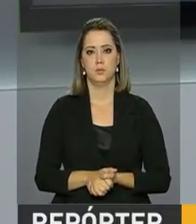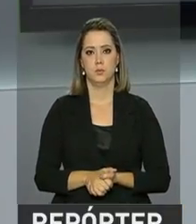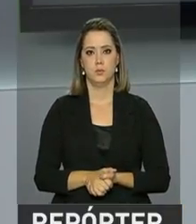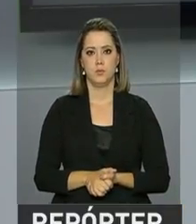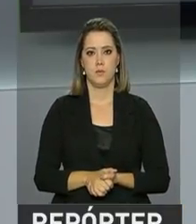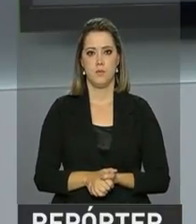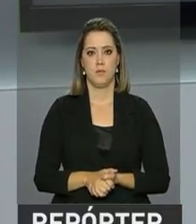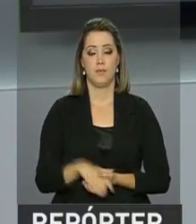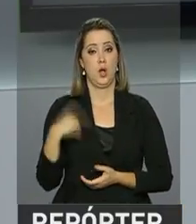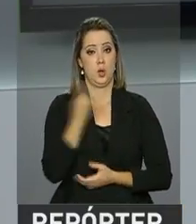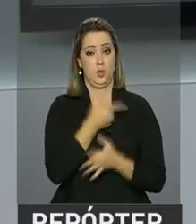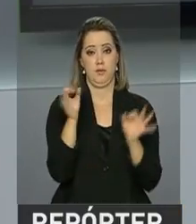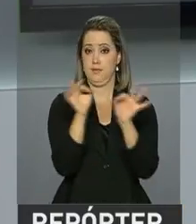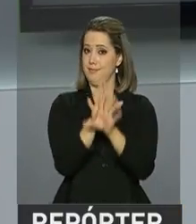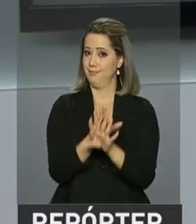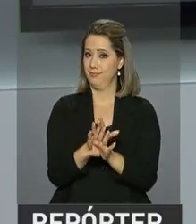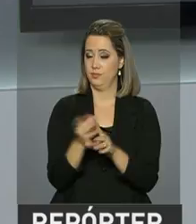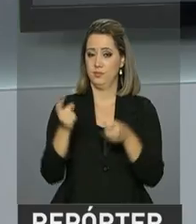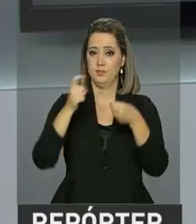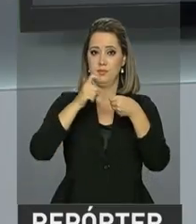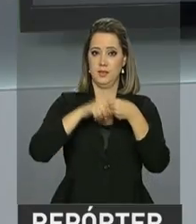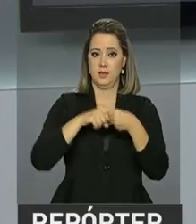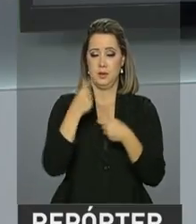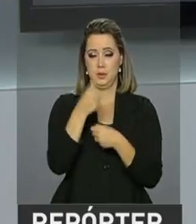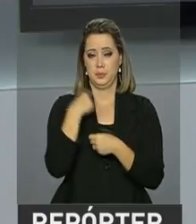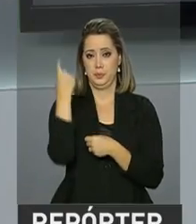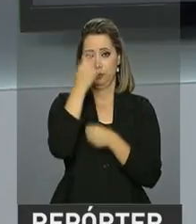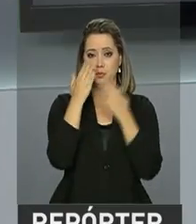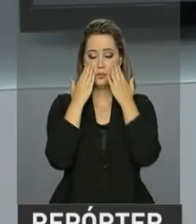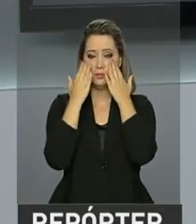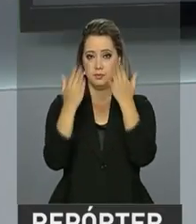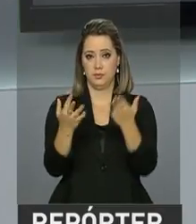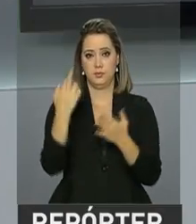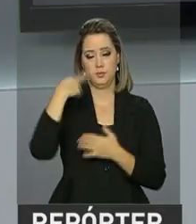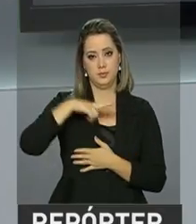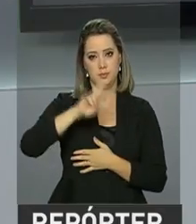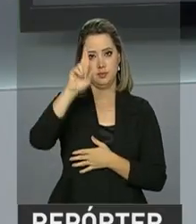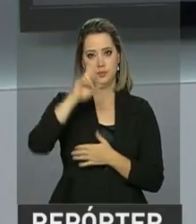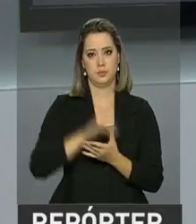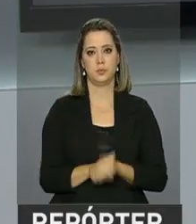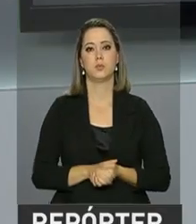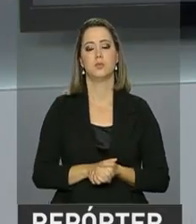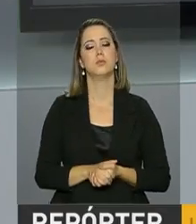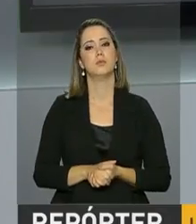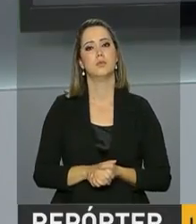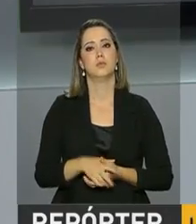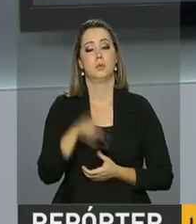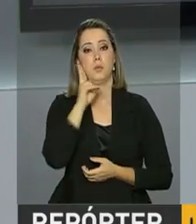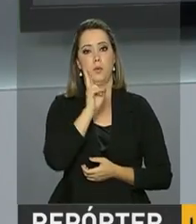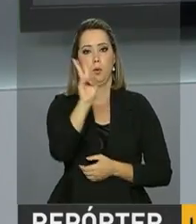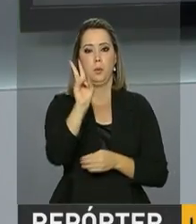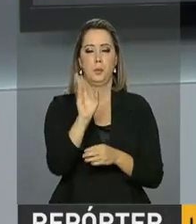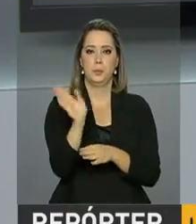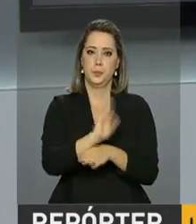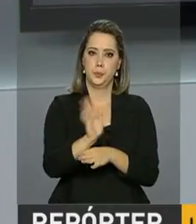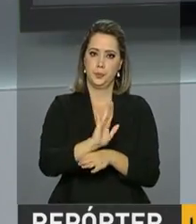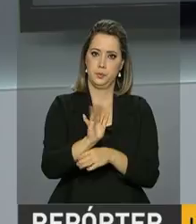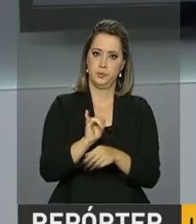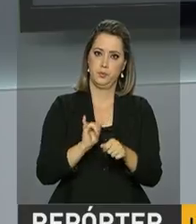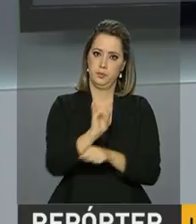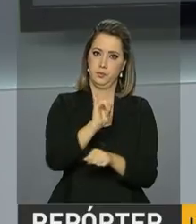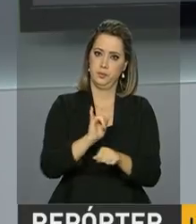sisu.mec.gov.br nós ficamos por aqui e Voltaremos em uma hora na próxima edição do repórter NBR você pode rever as